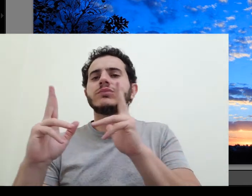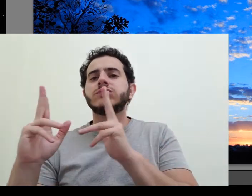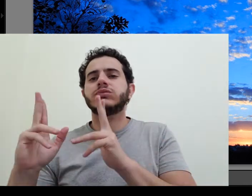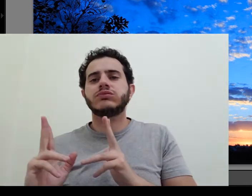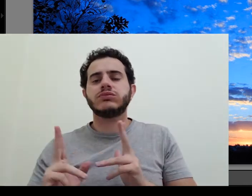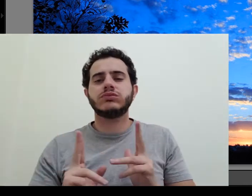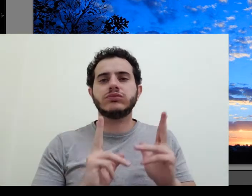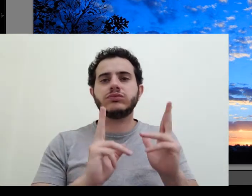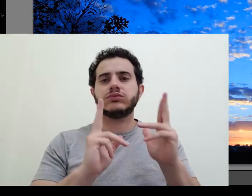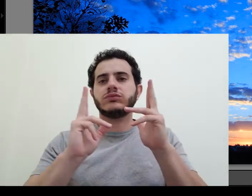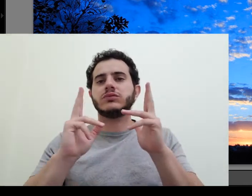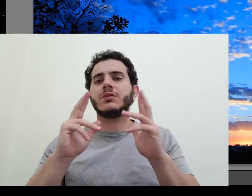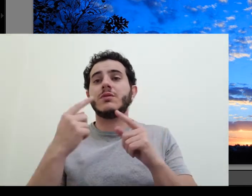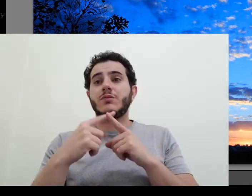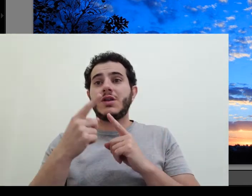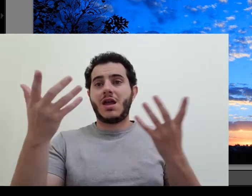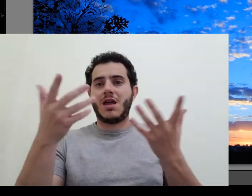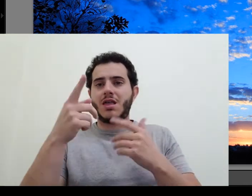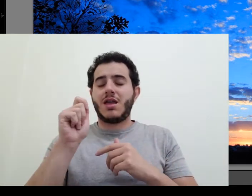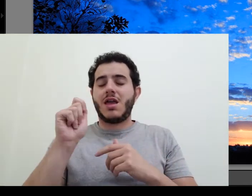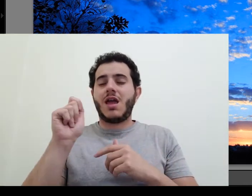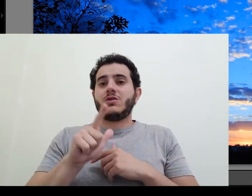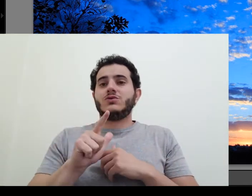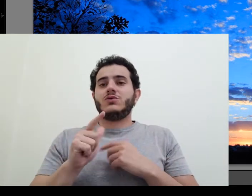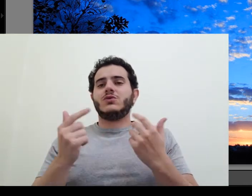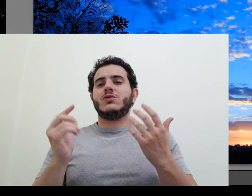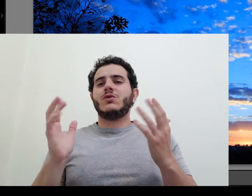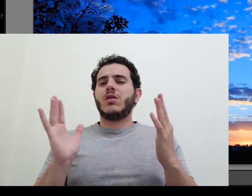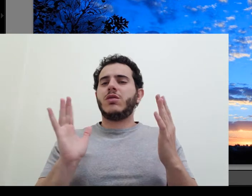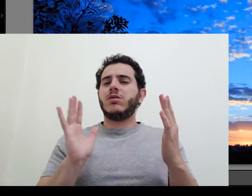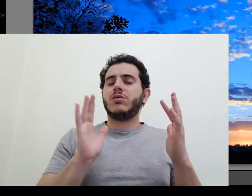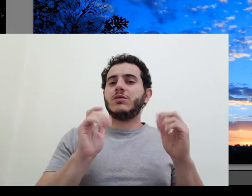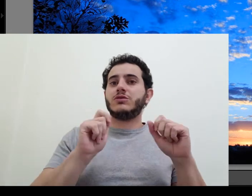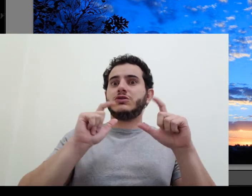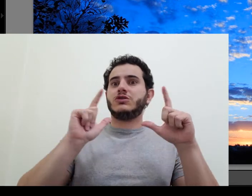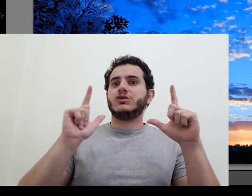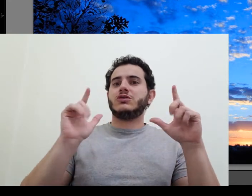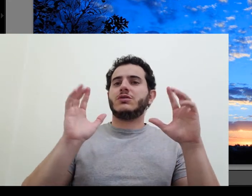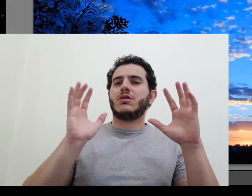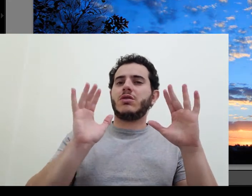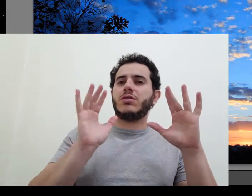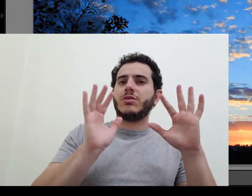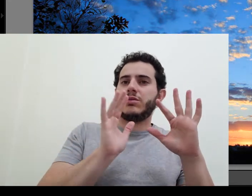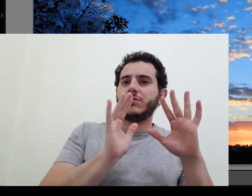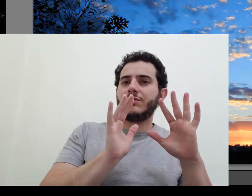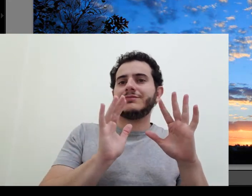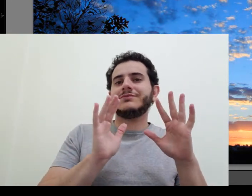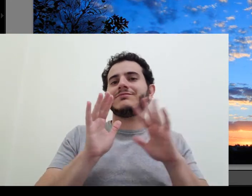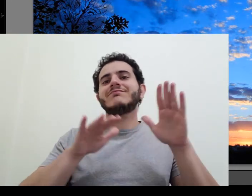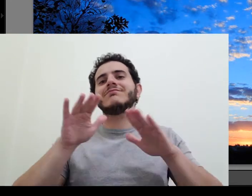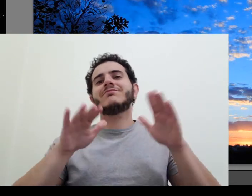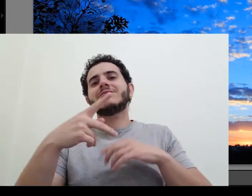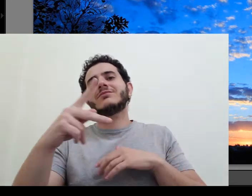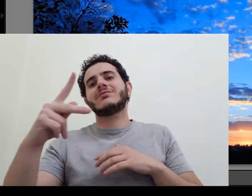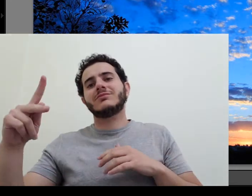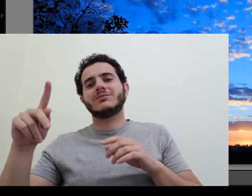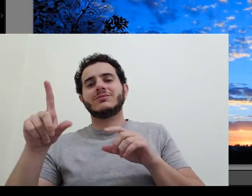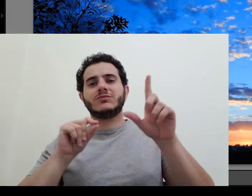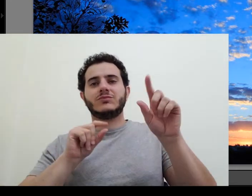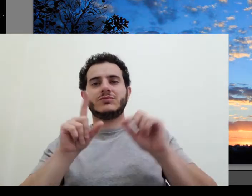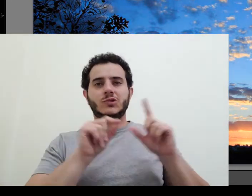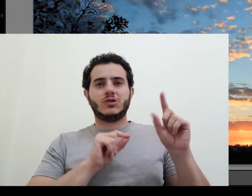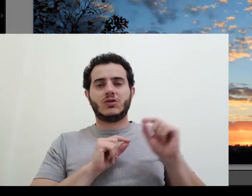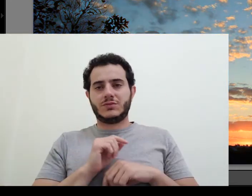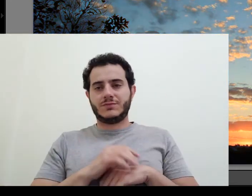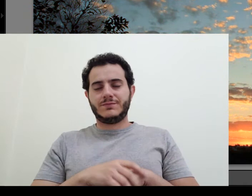trazendo ele pro azulado, né? Então a luz a luz de dia vai ficar azulada, né? No filme de